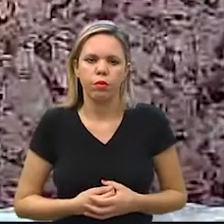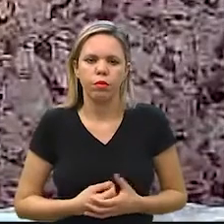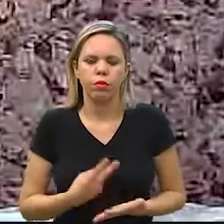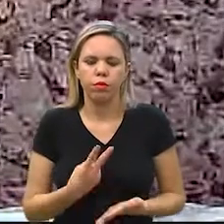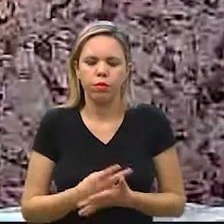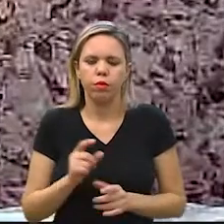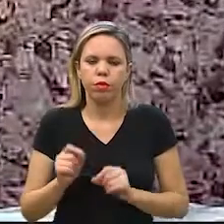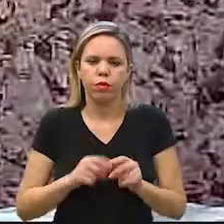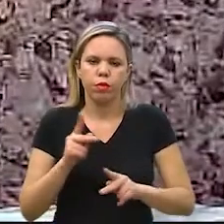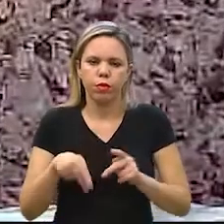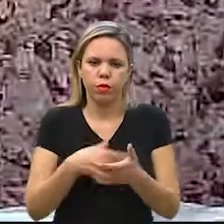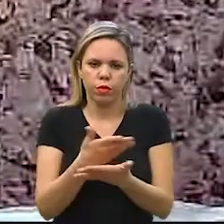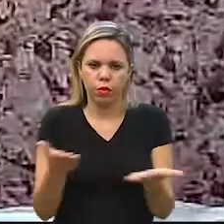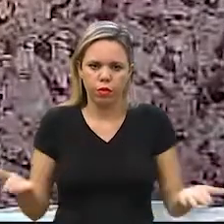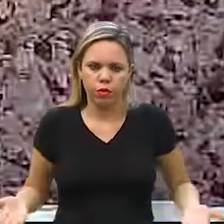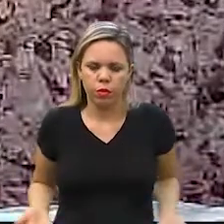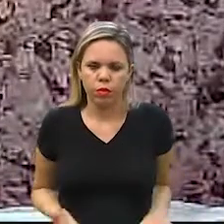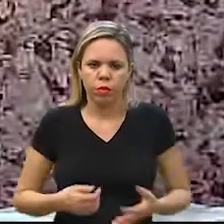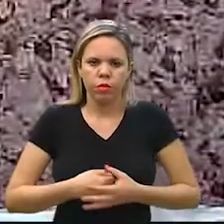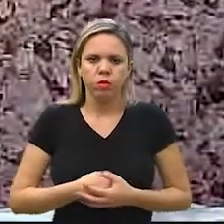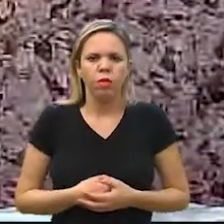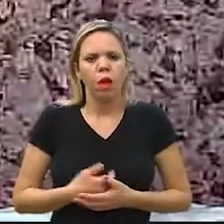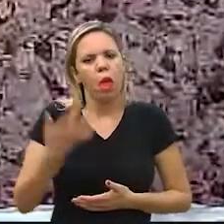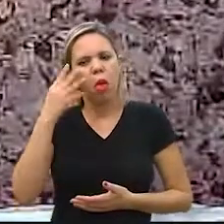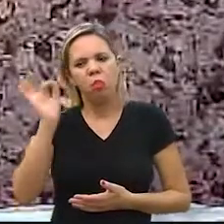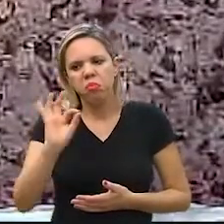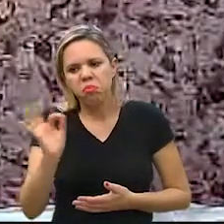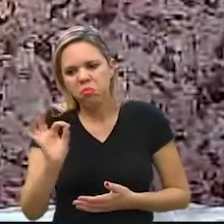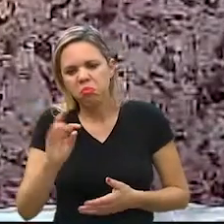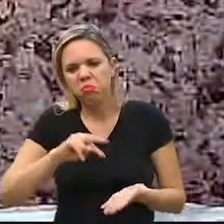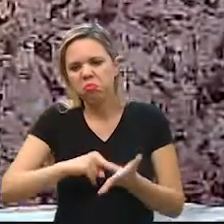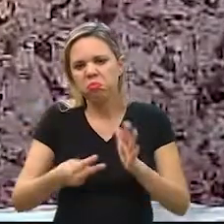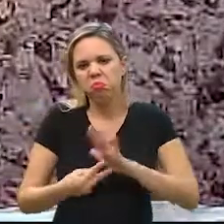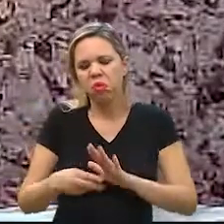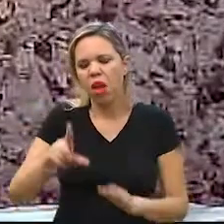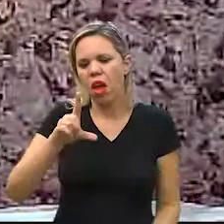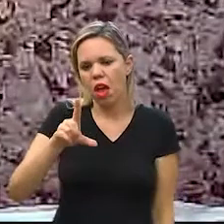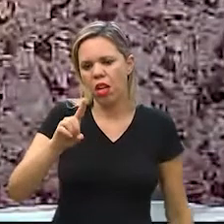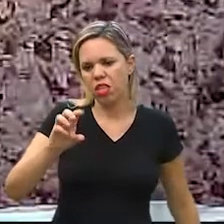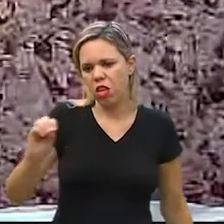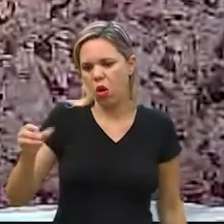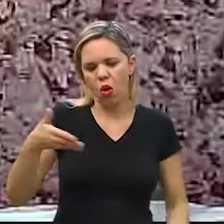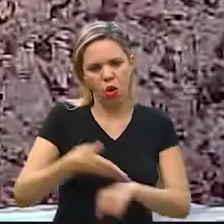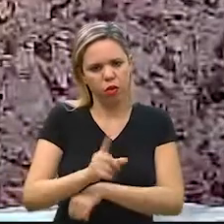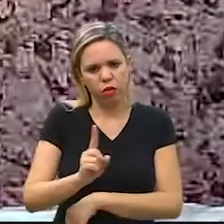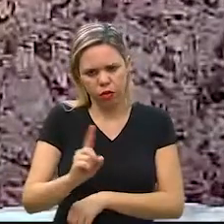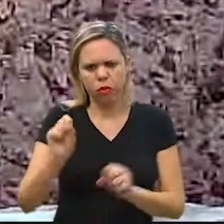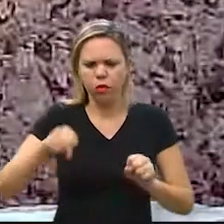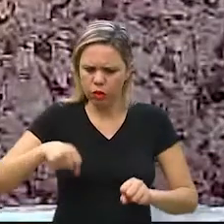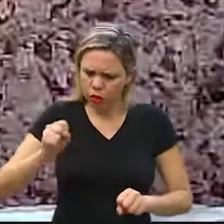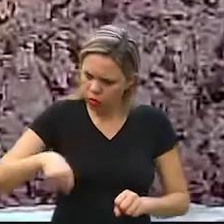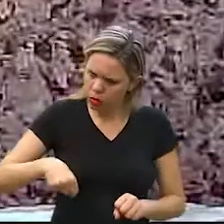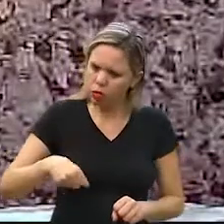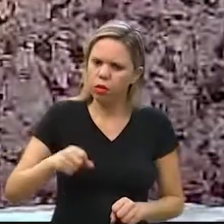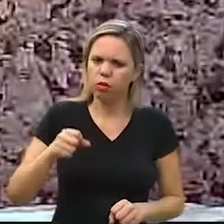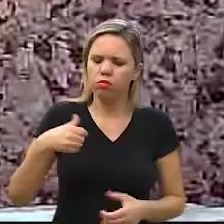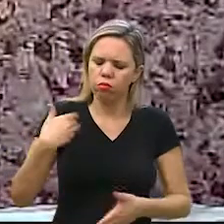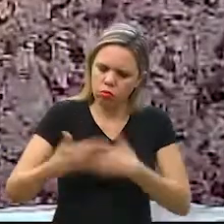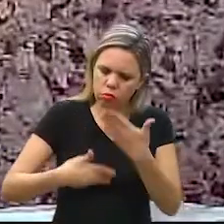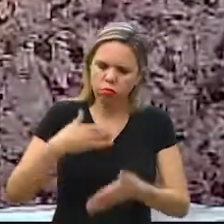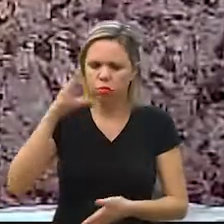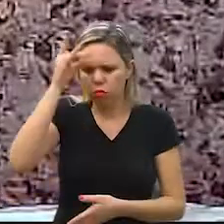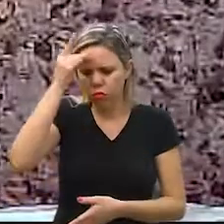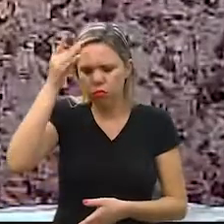Mesmo que a população não entendo muito bem o que é LDO, não vou participar. Não, participe sim,